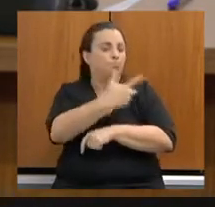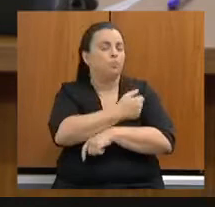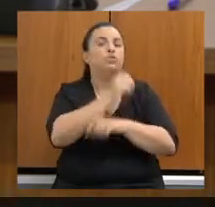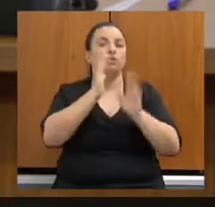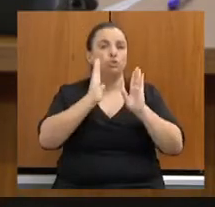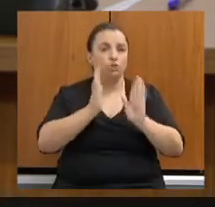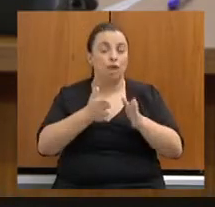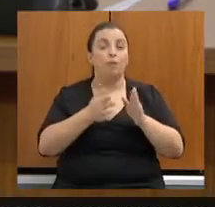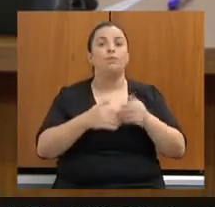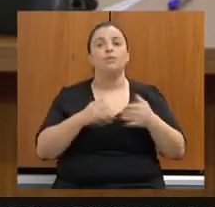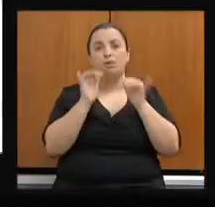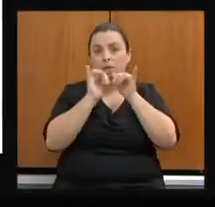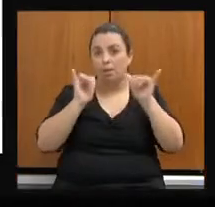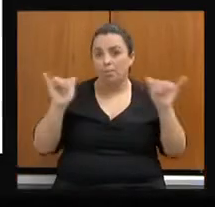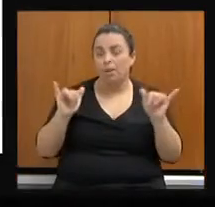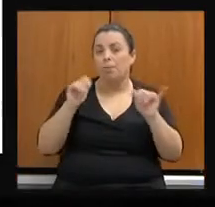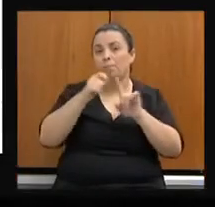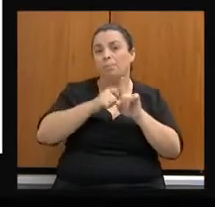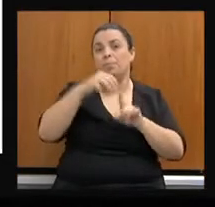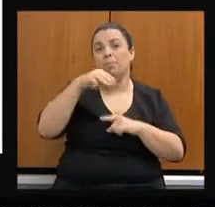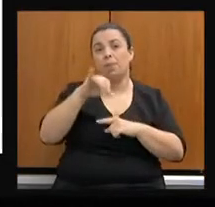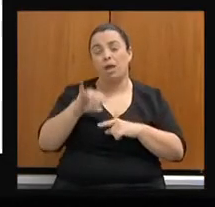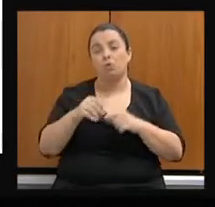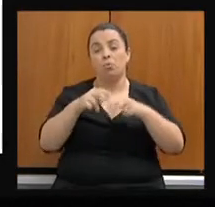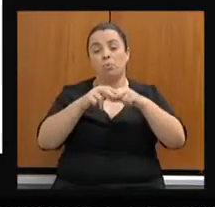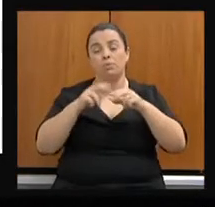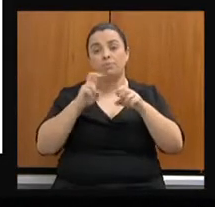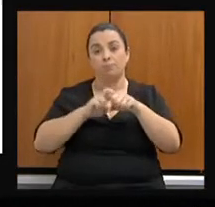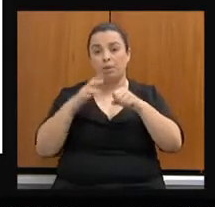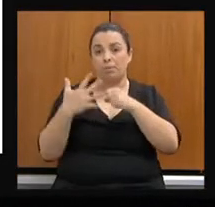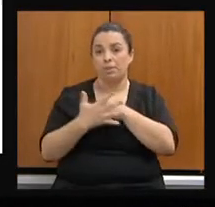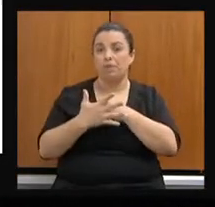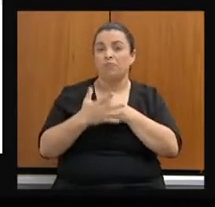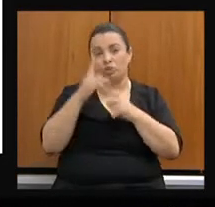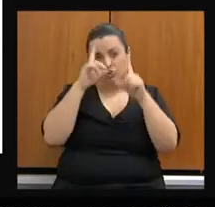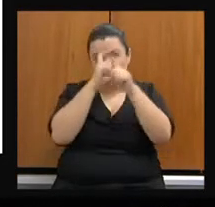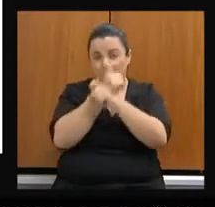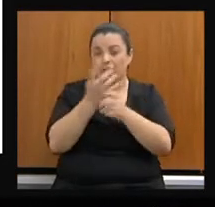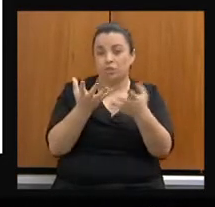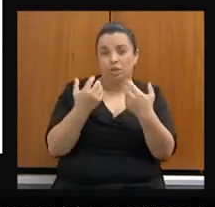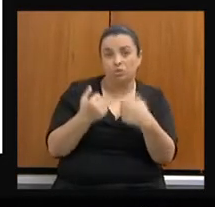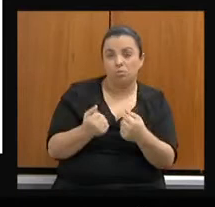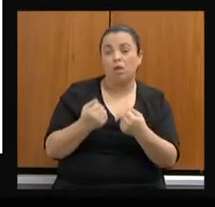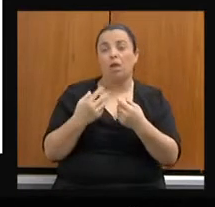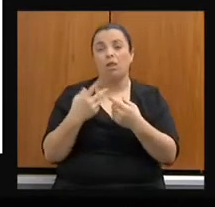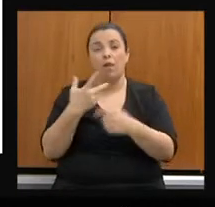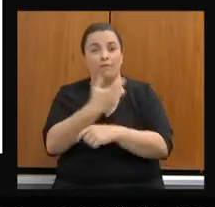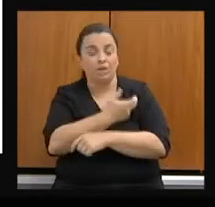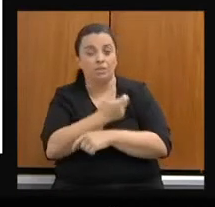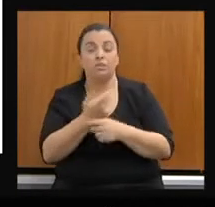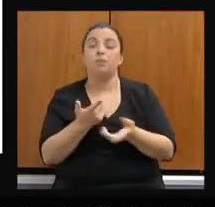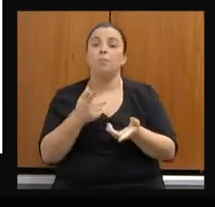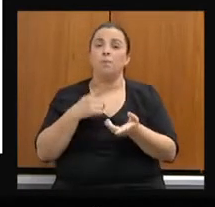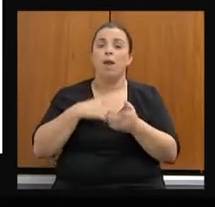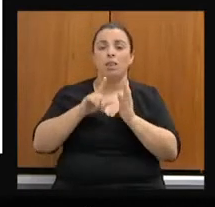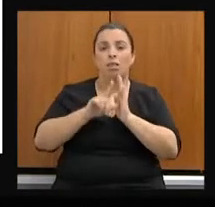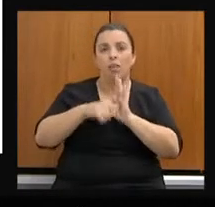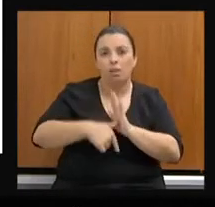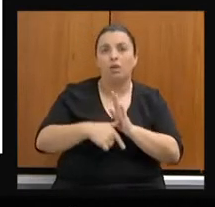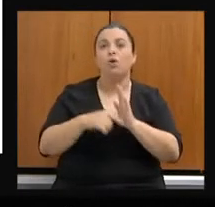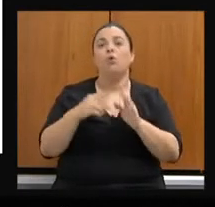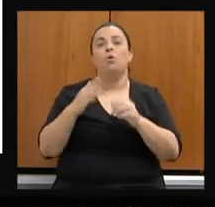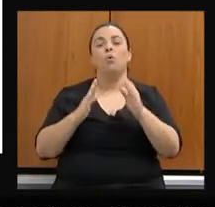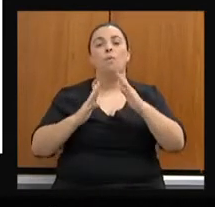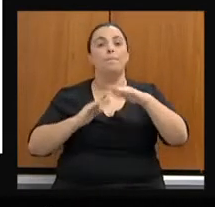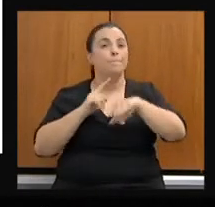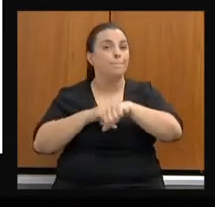fizemos aí por causa da pandemia da dificuldade de atendimento de vacina estendemos o prazo e